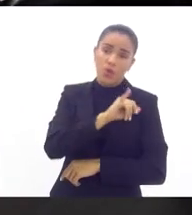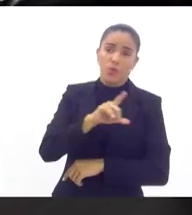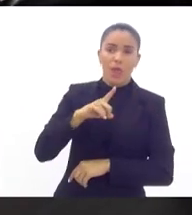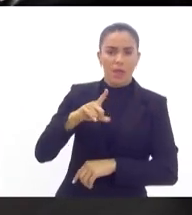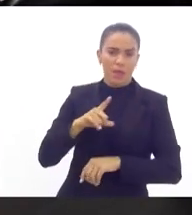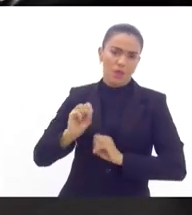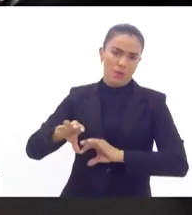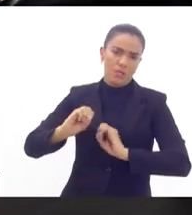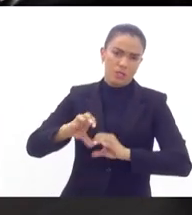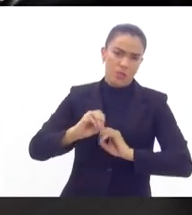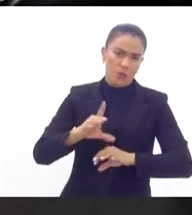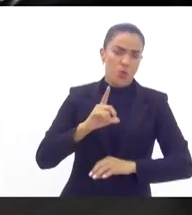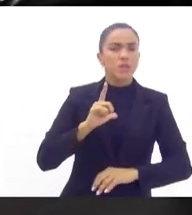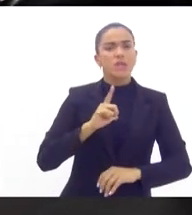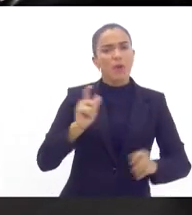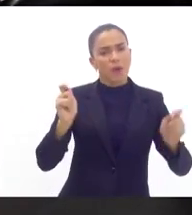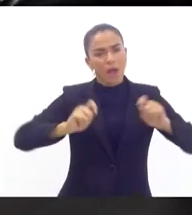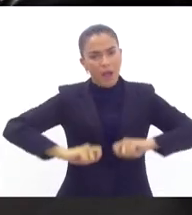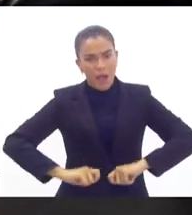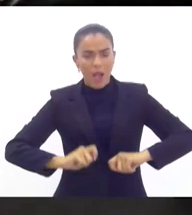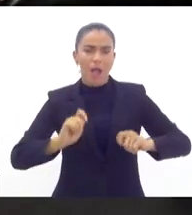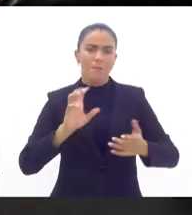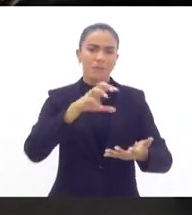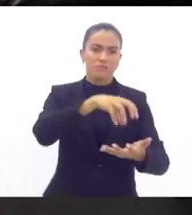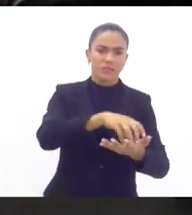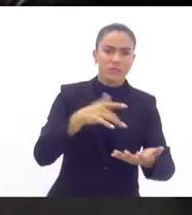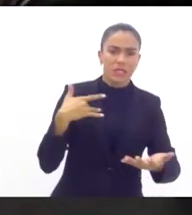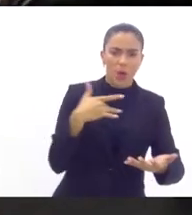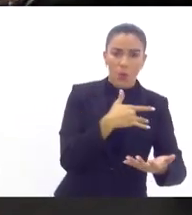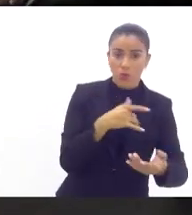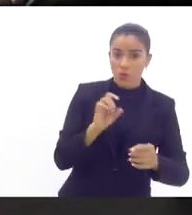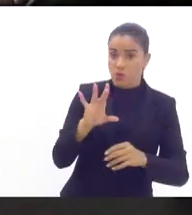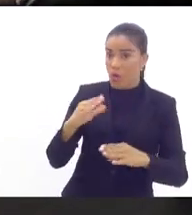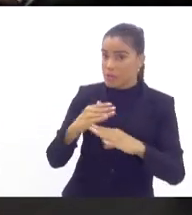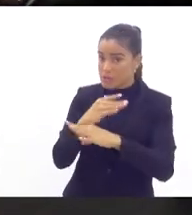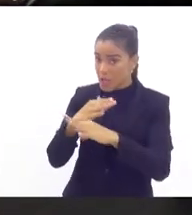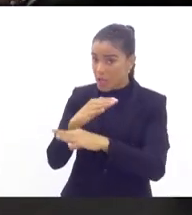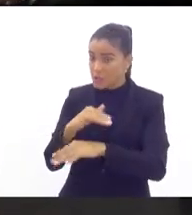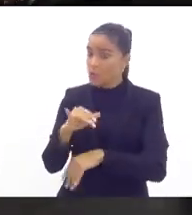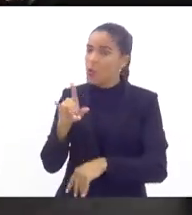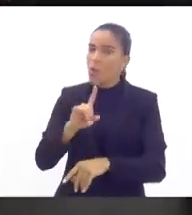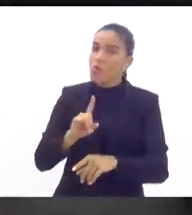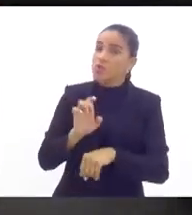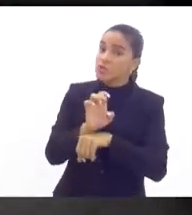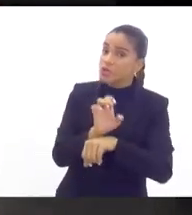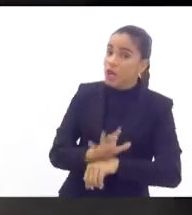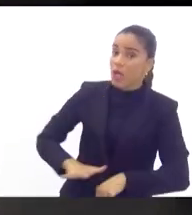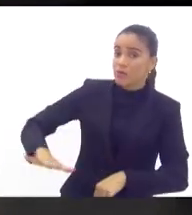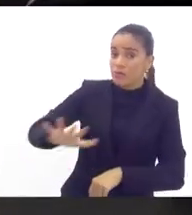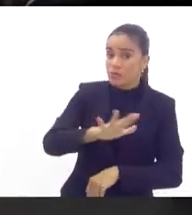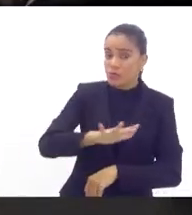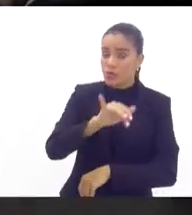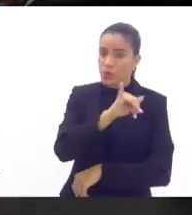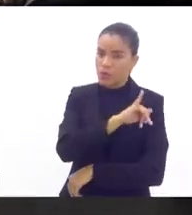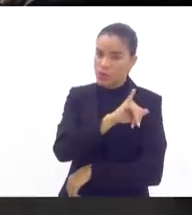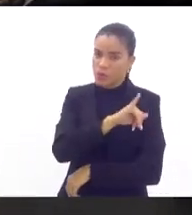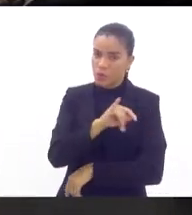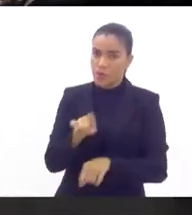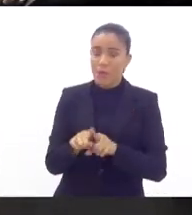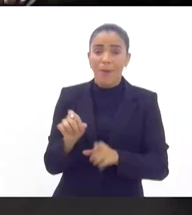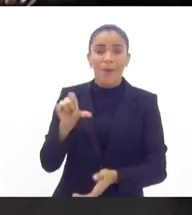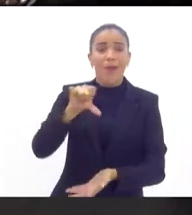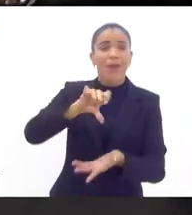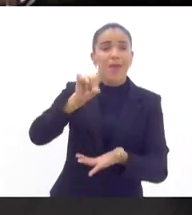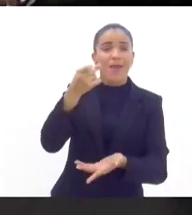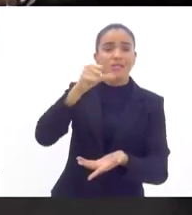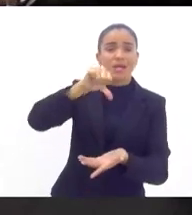educação já tem uma capacidade instalada na saúde não só a cidade do Rio de Janeiro o estado como um todo e pelo fato da gente ter sido capital da